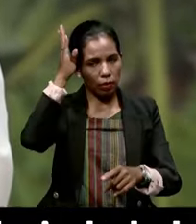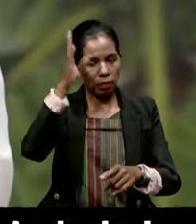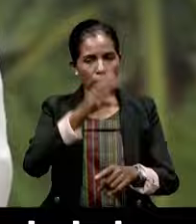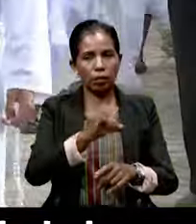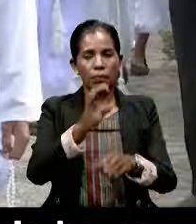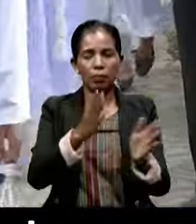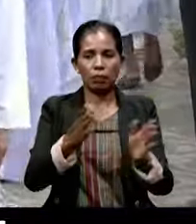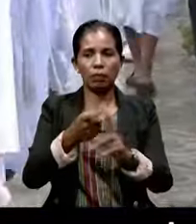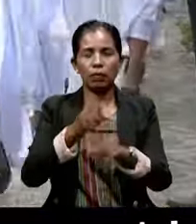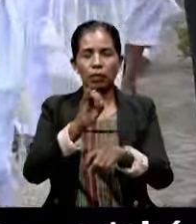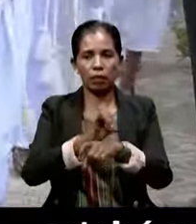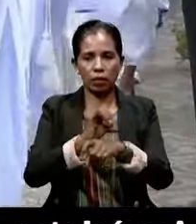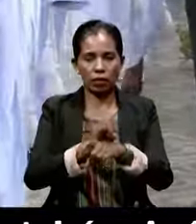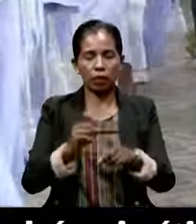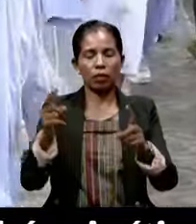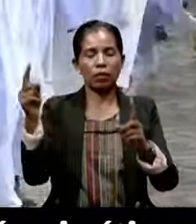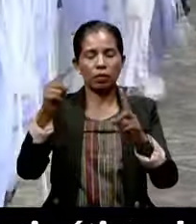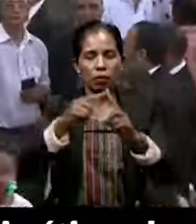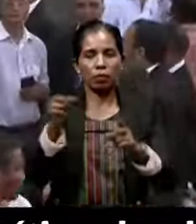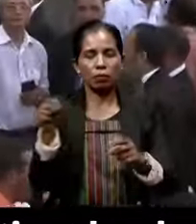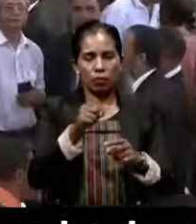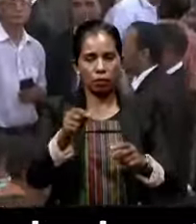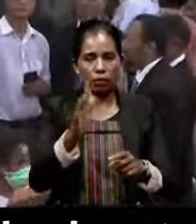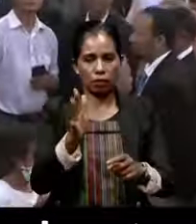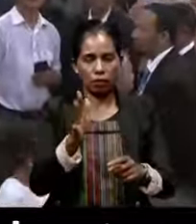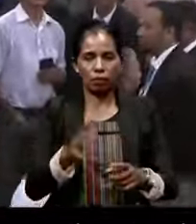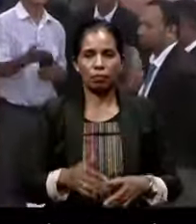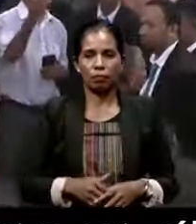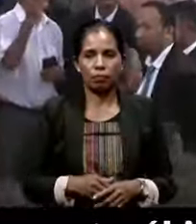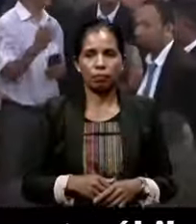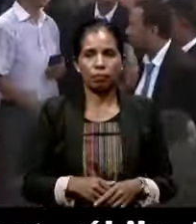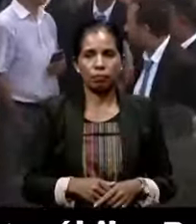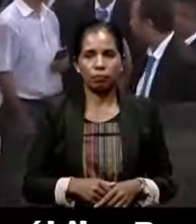usi gereja ho guvernu atinjau na porsento lima nolo. Luciano Amaral, Agustino da Costa, ZMN.